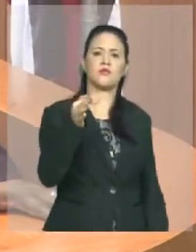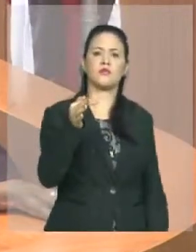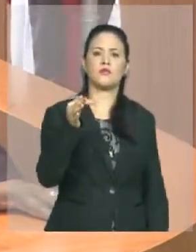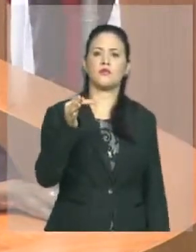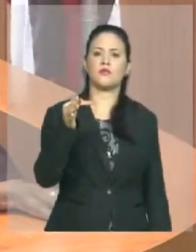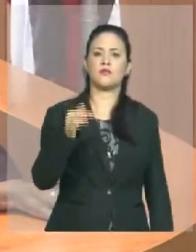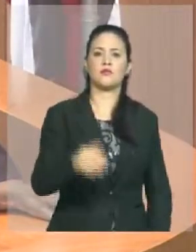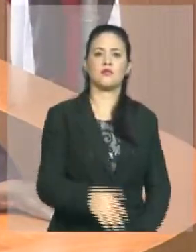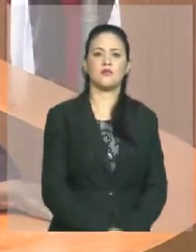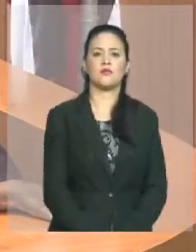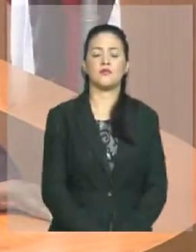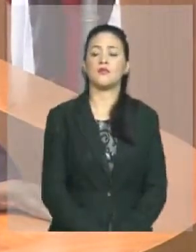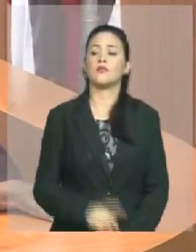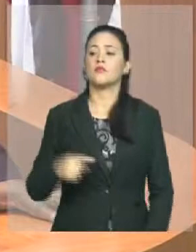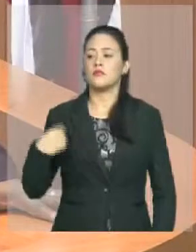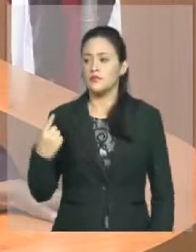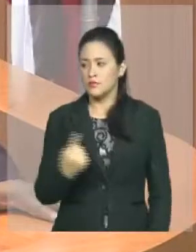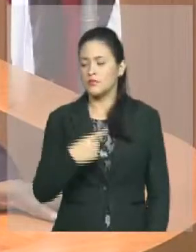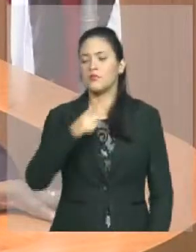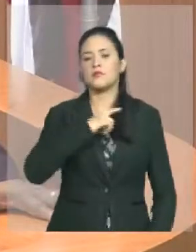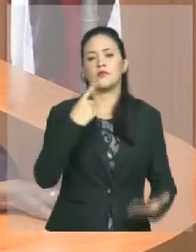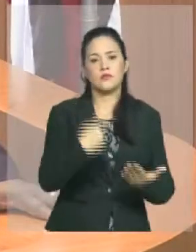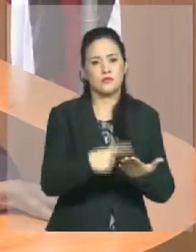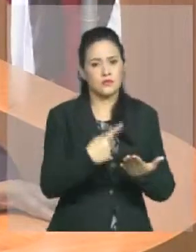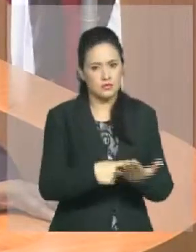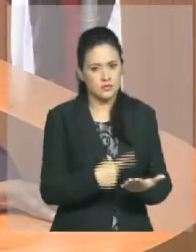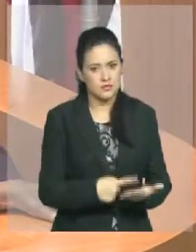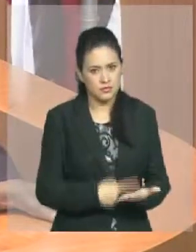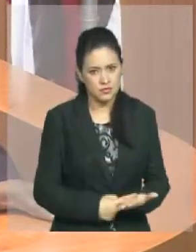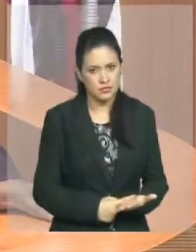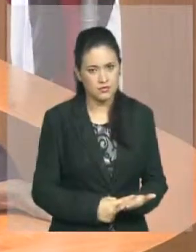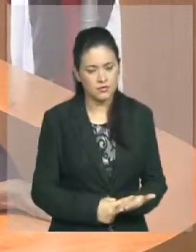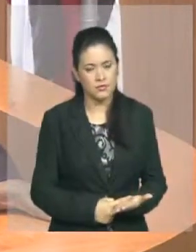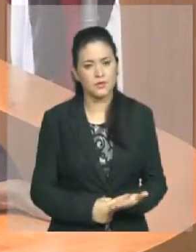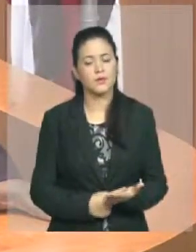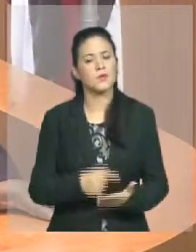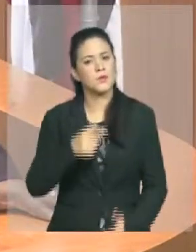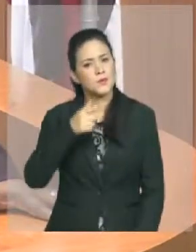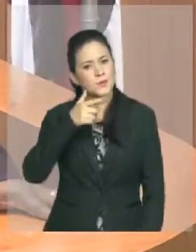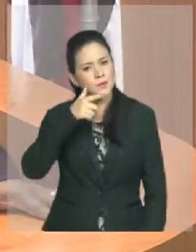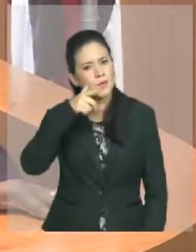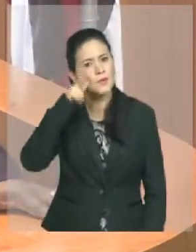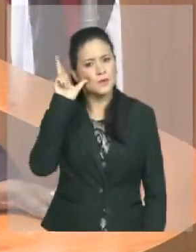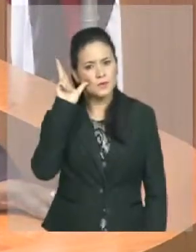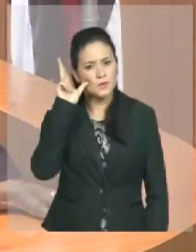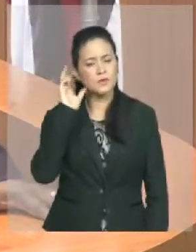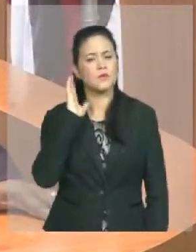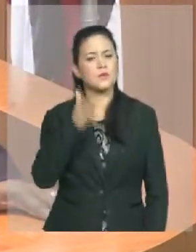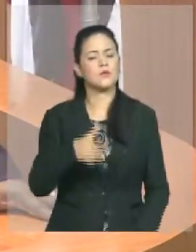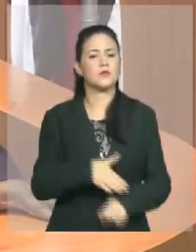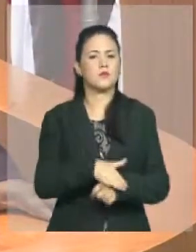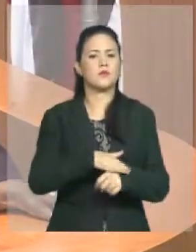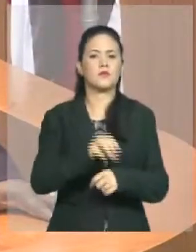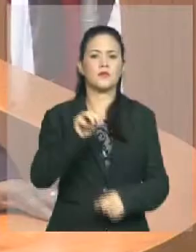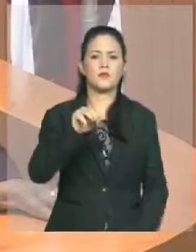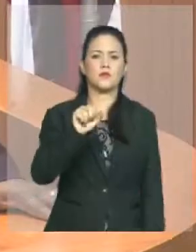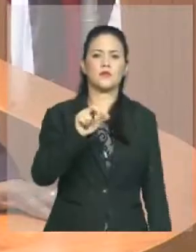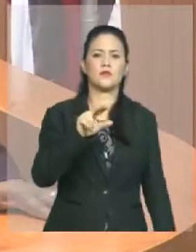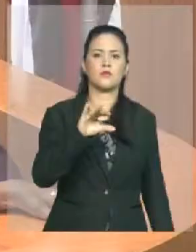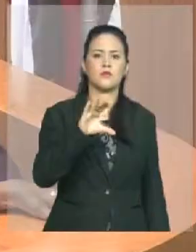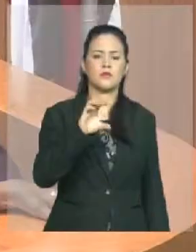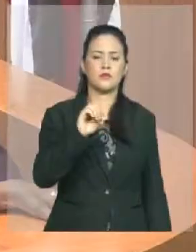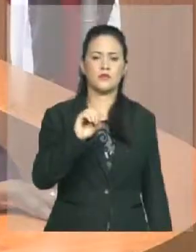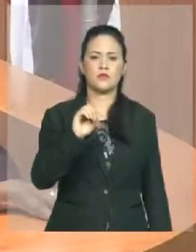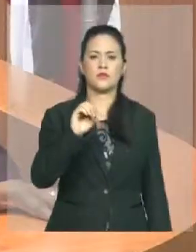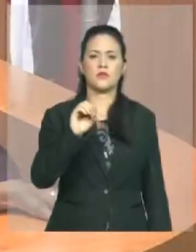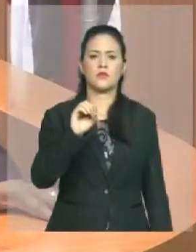que já tive com o Márcio Gerri ontem, e ele confirmou: o acordo será cumprido.